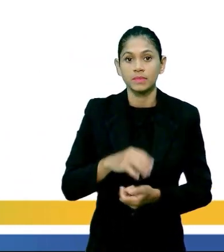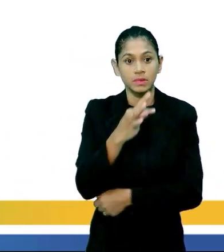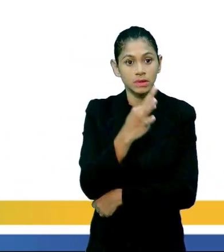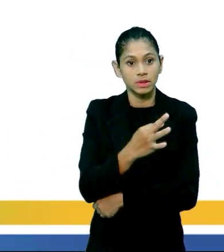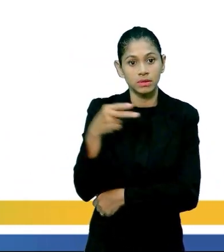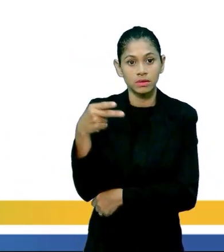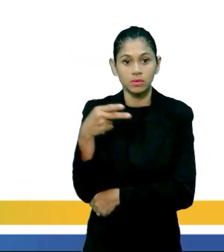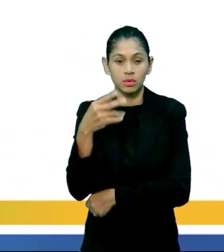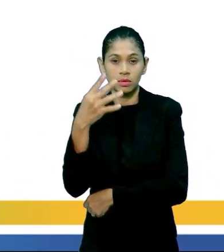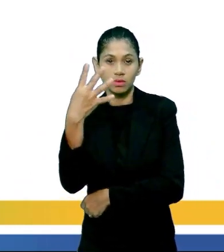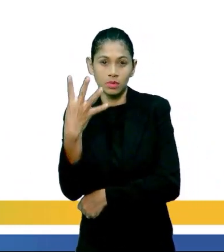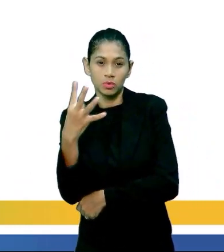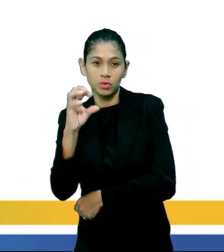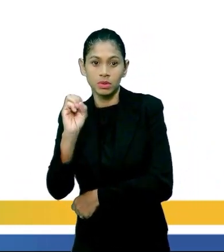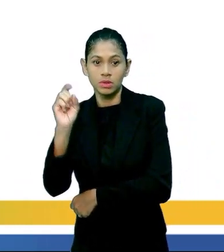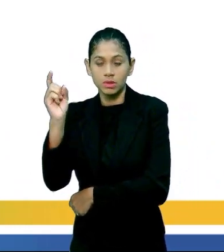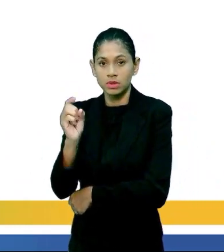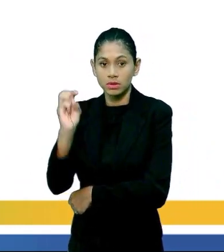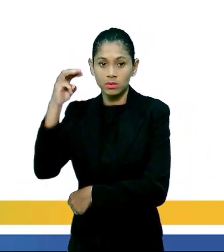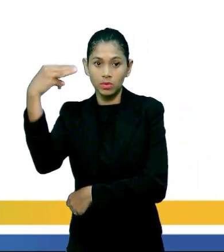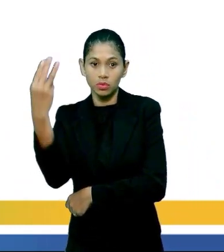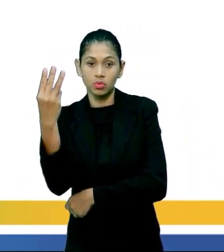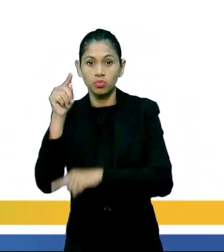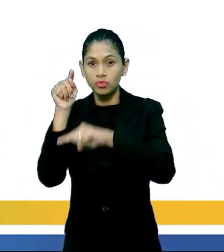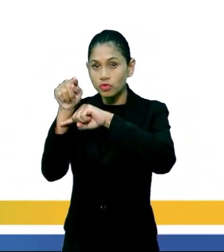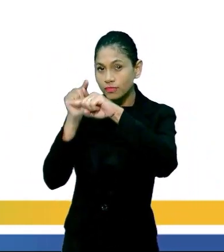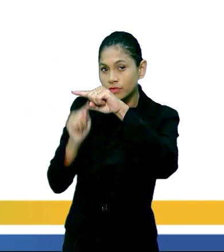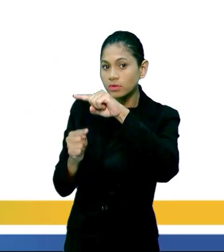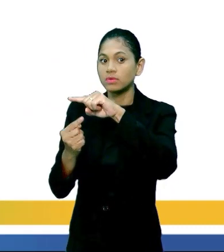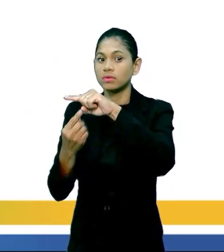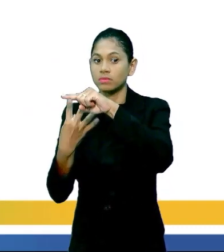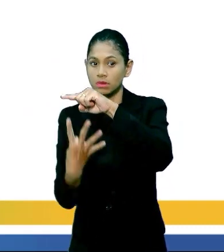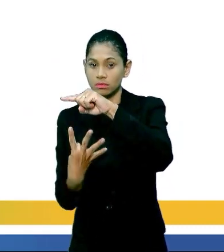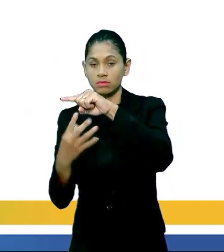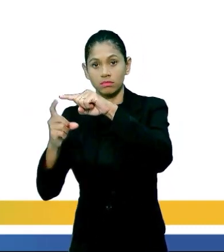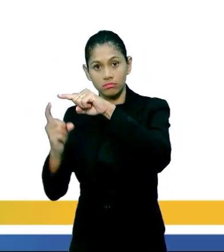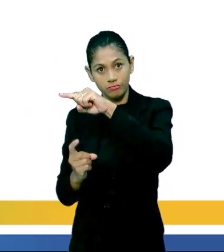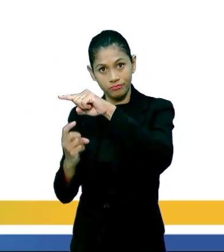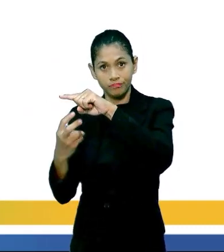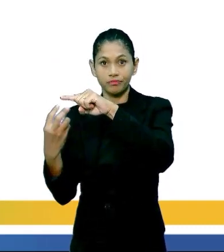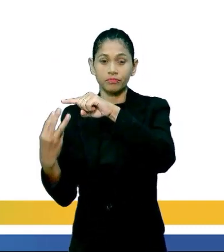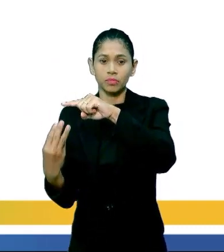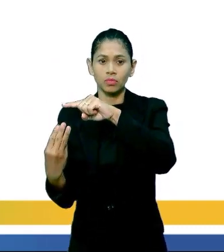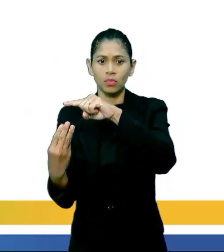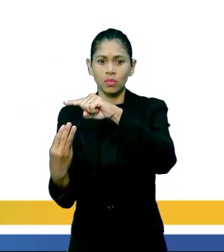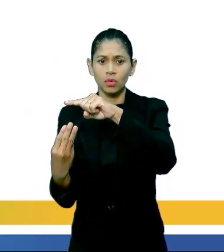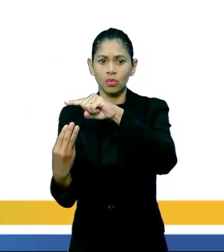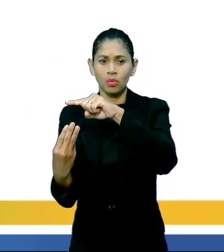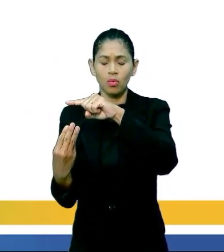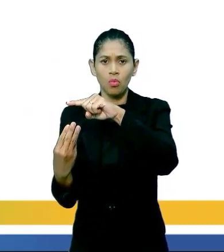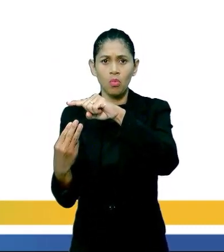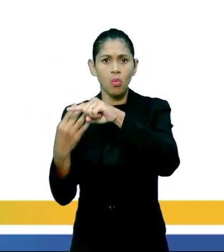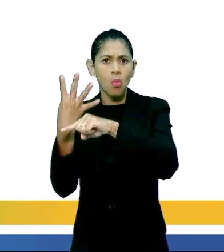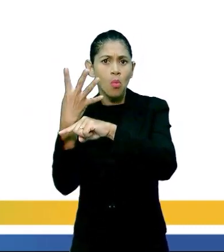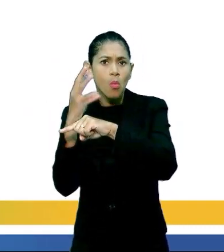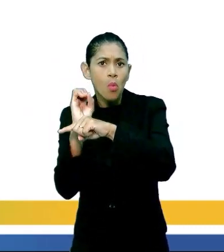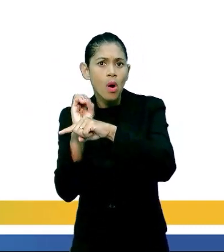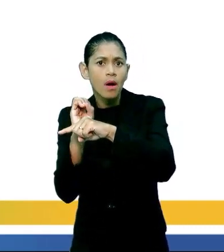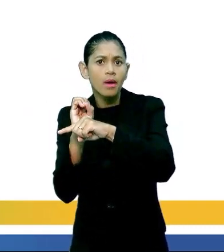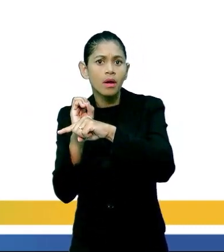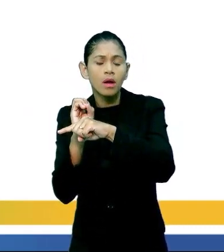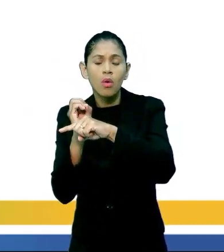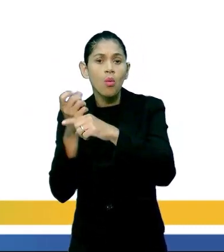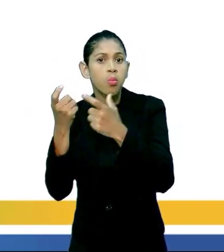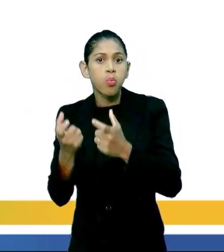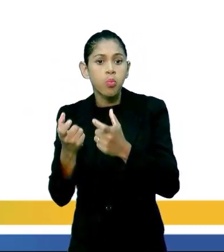40x ao cubo dividido por 4x ao cubo. De onde é que veio esse 40? 8 vezes 5x